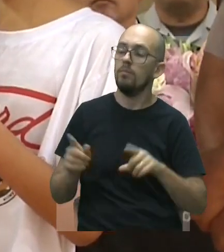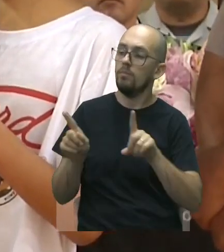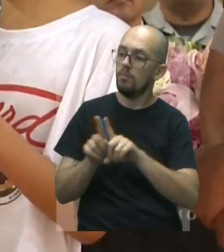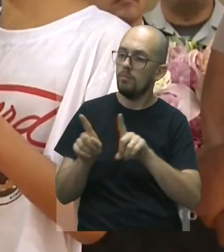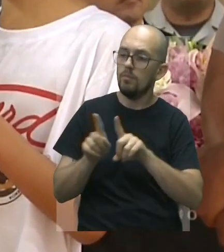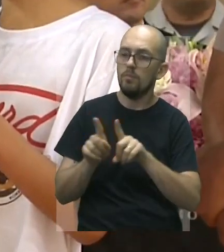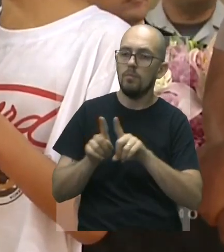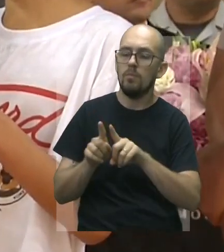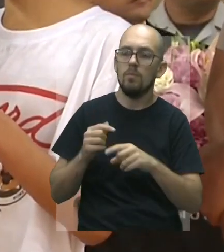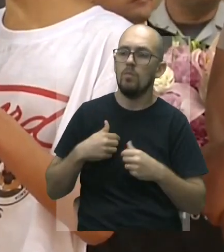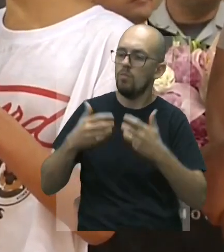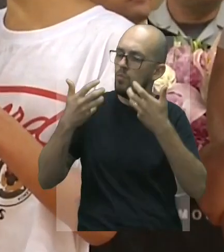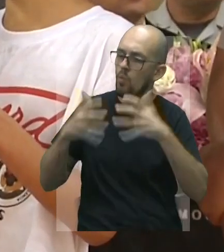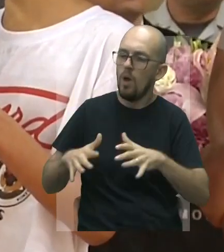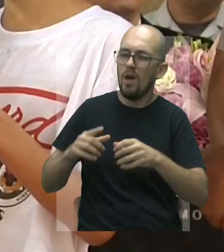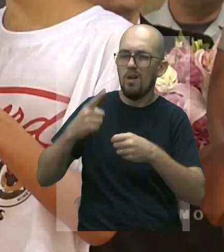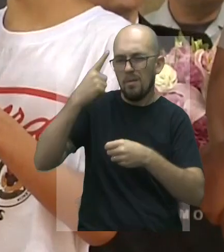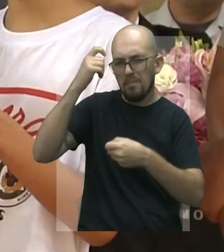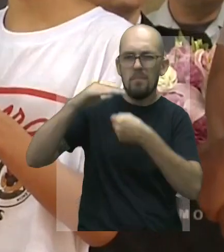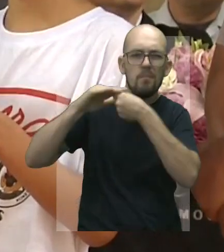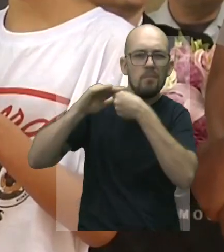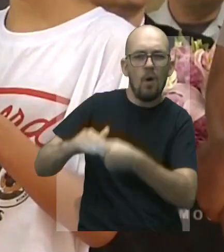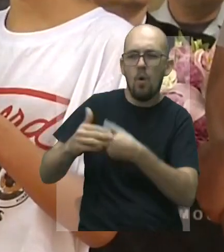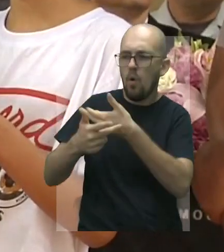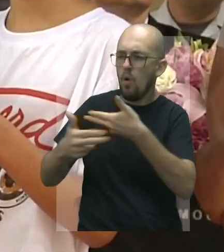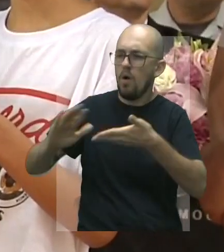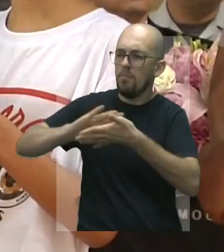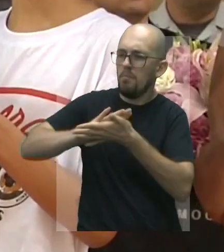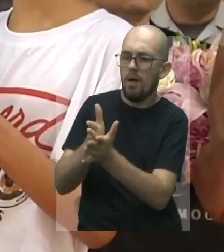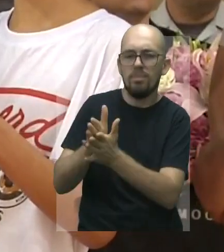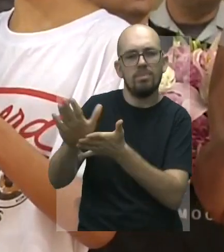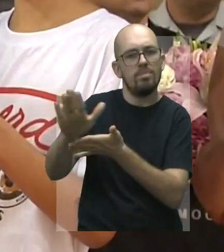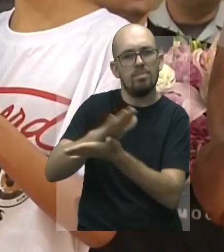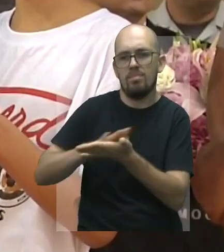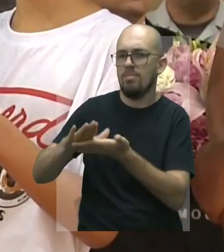e não praticar a violência.